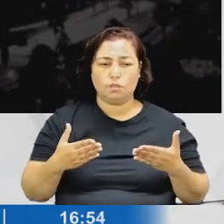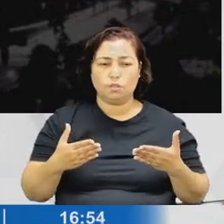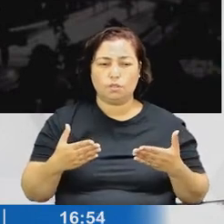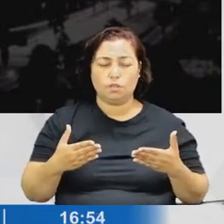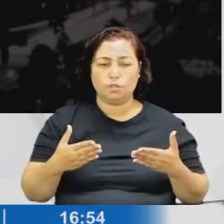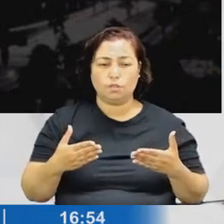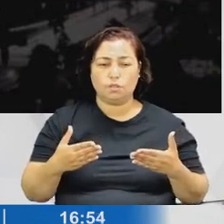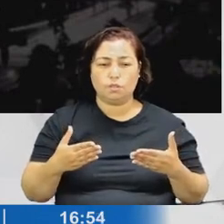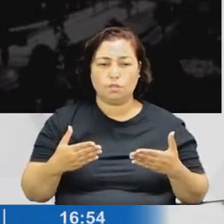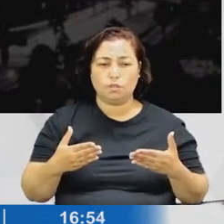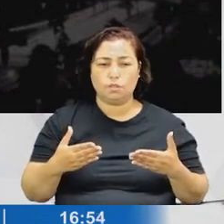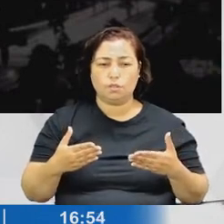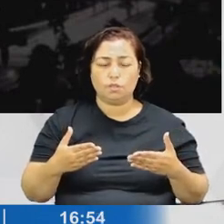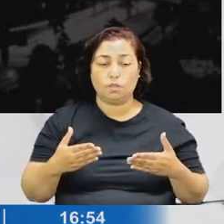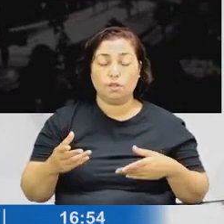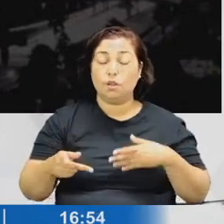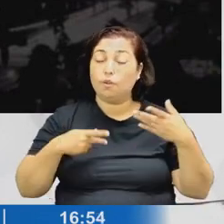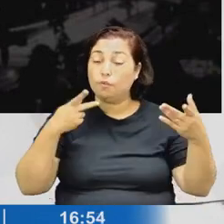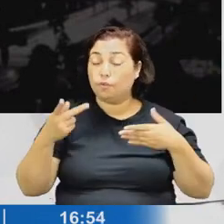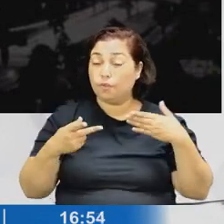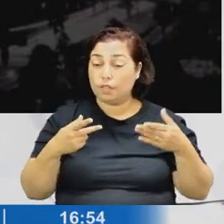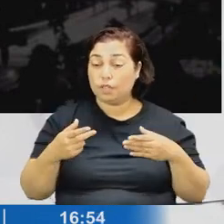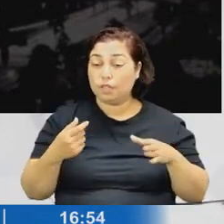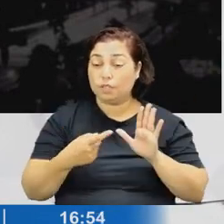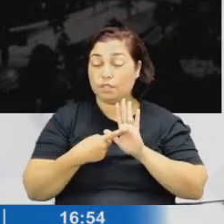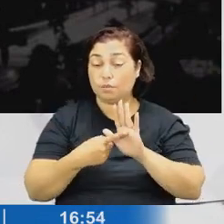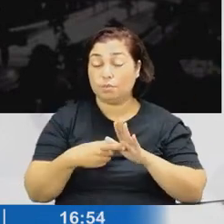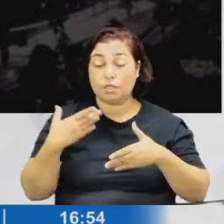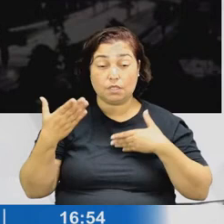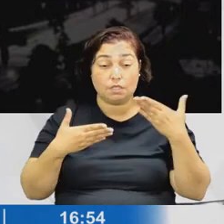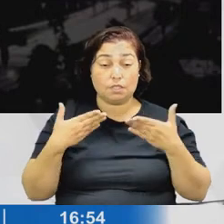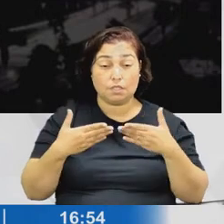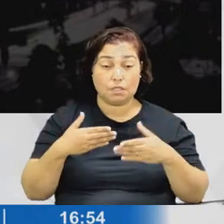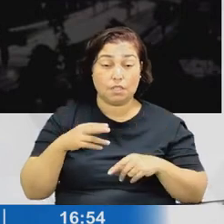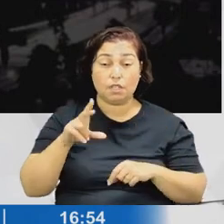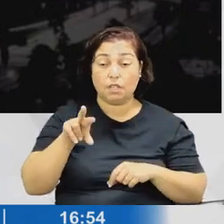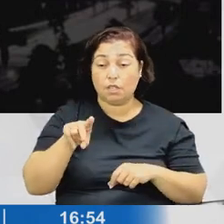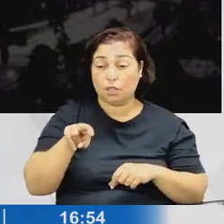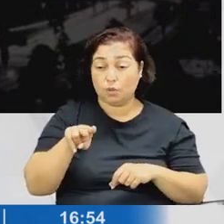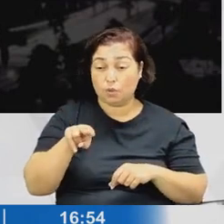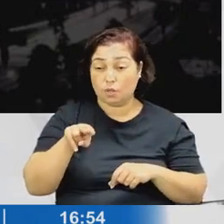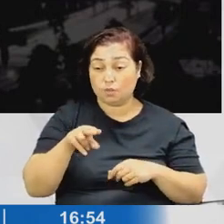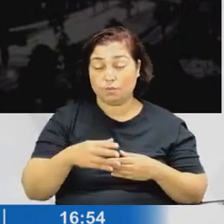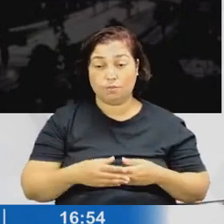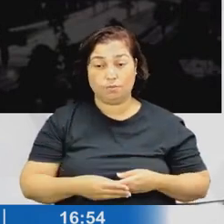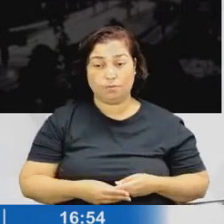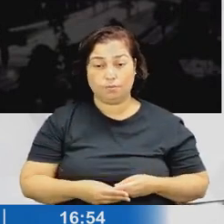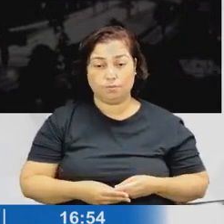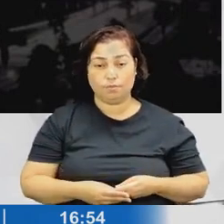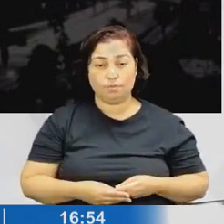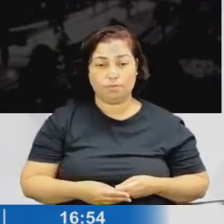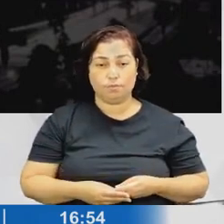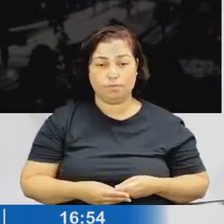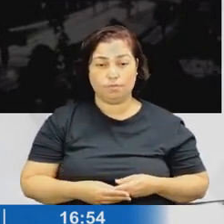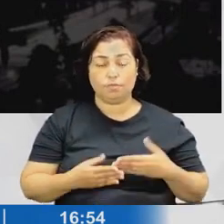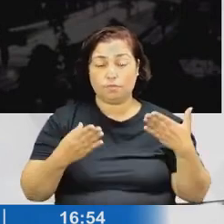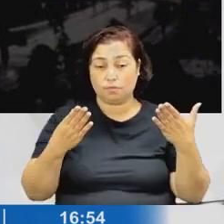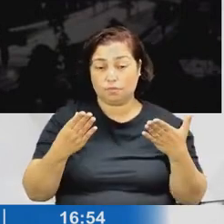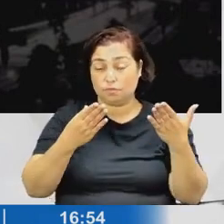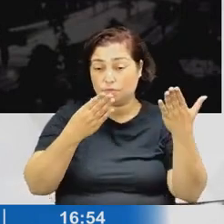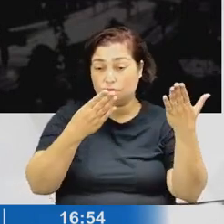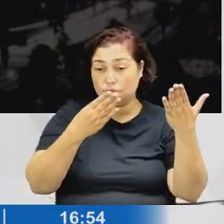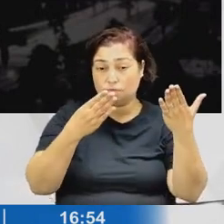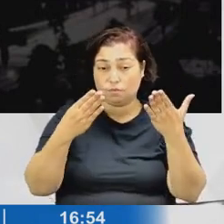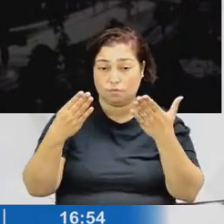da família o pai e a mãe Ele se mostra mais soltos mas alegres né é a mesma lógica tá e nas adversidades o pessoal